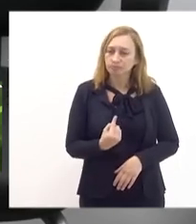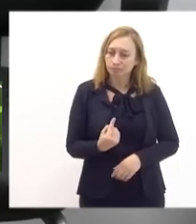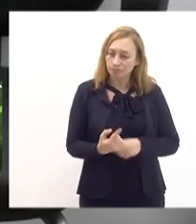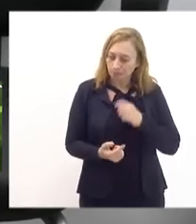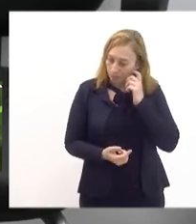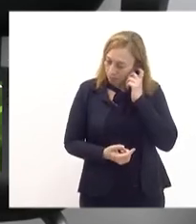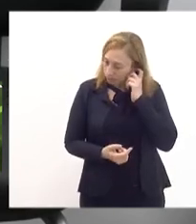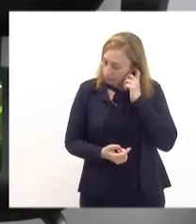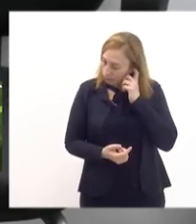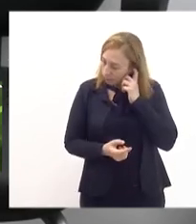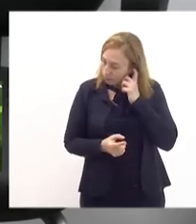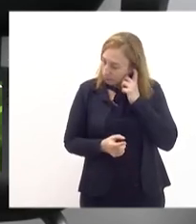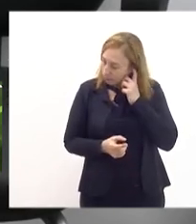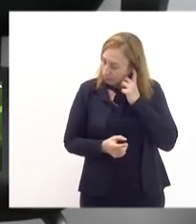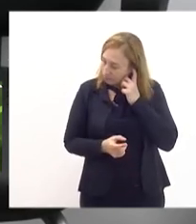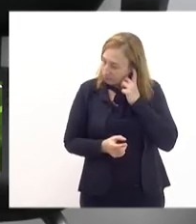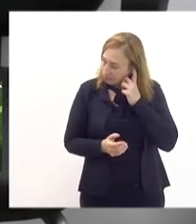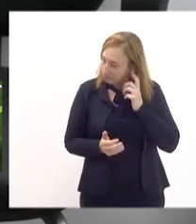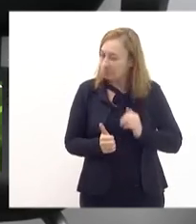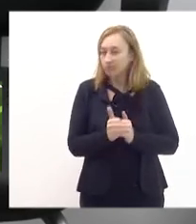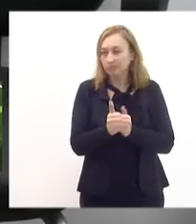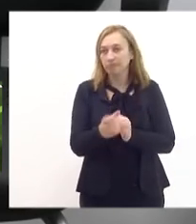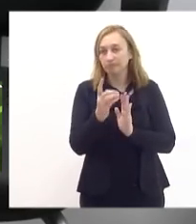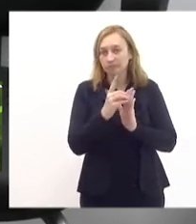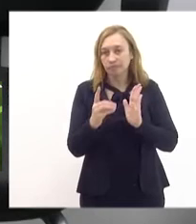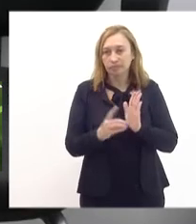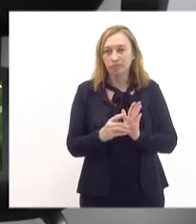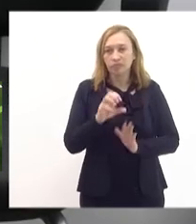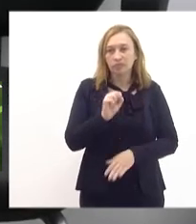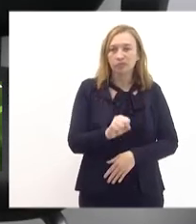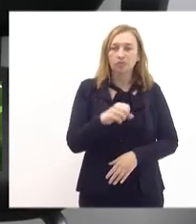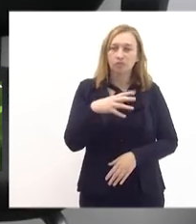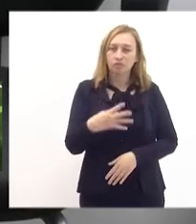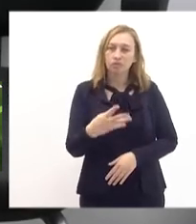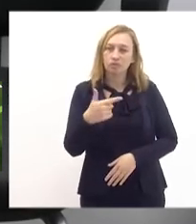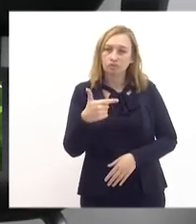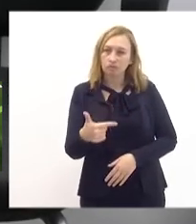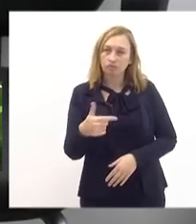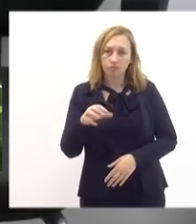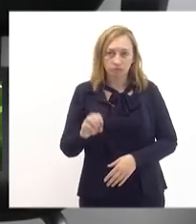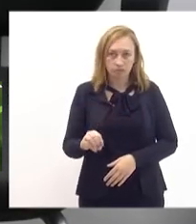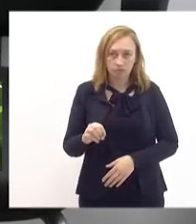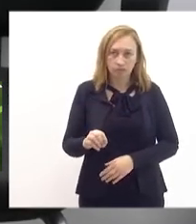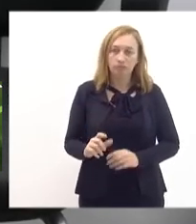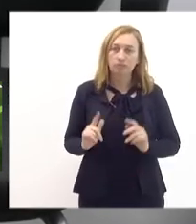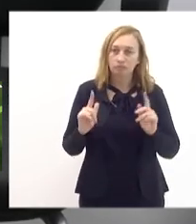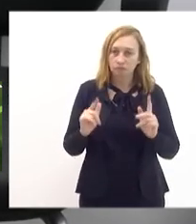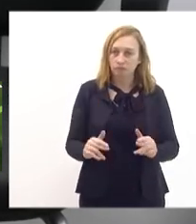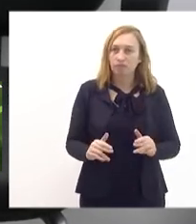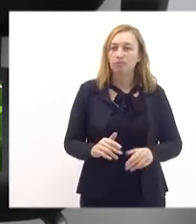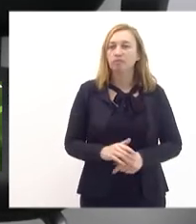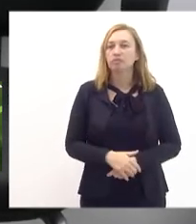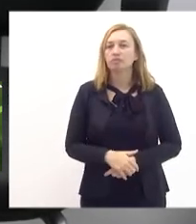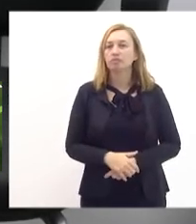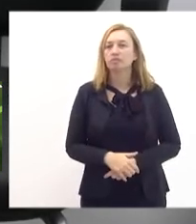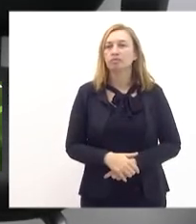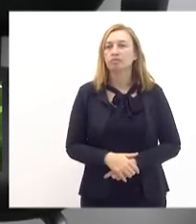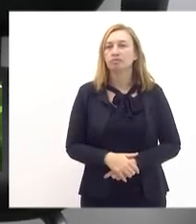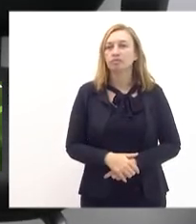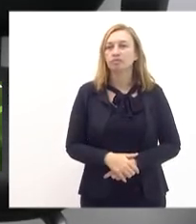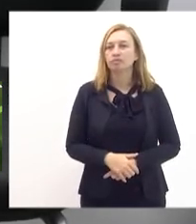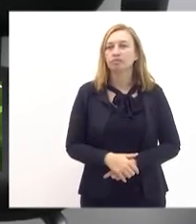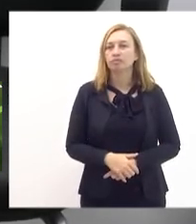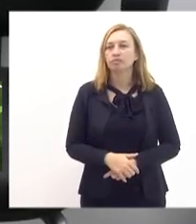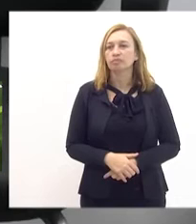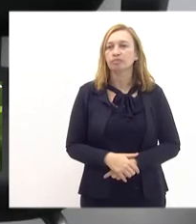Nós seguimos o Decreto 8420, federal, basicamente. Então, da mesma forma,